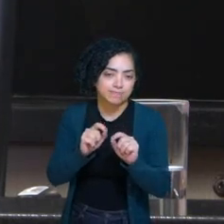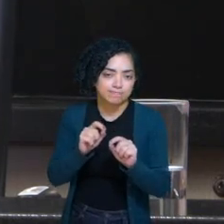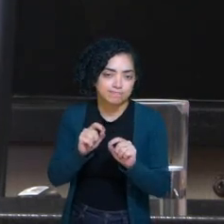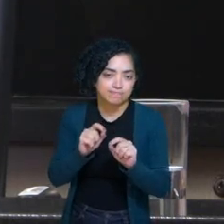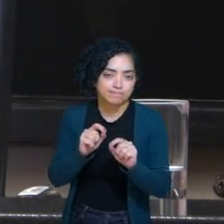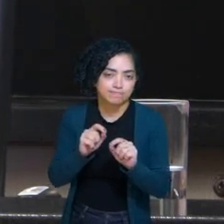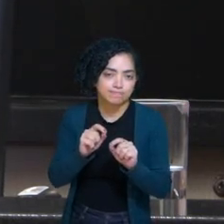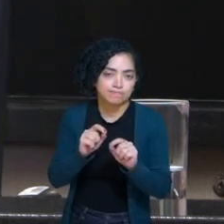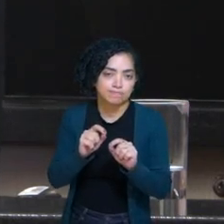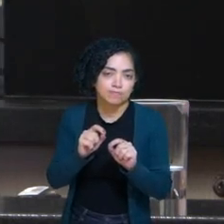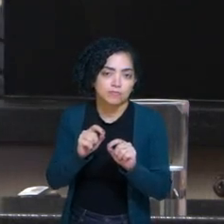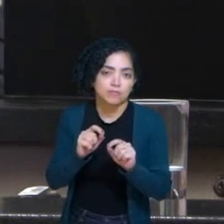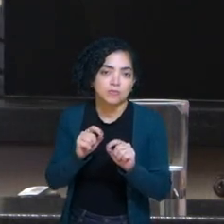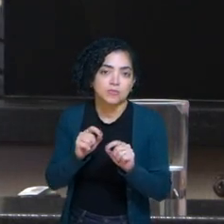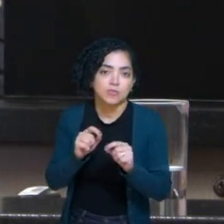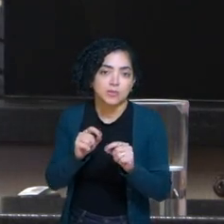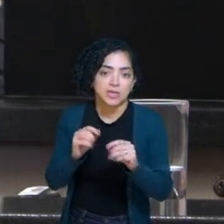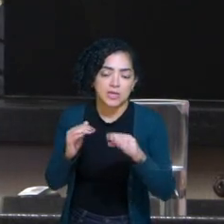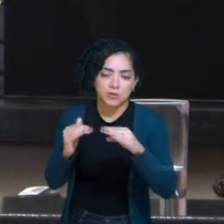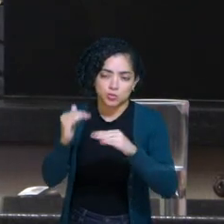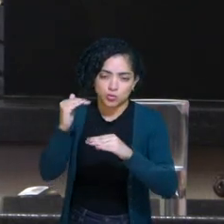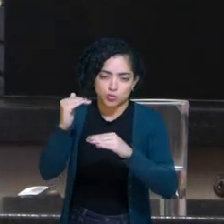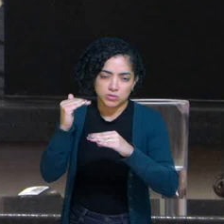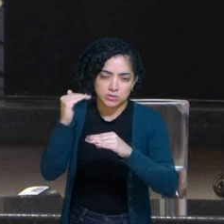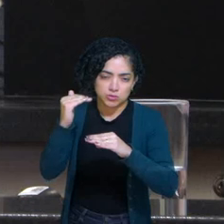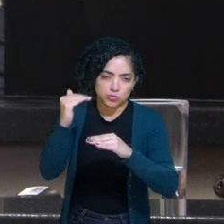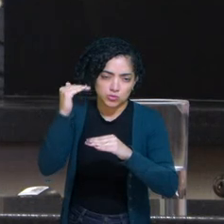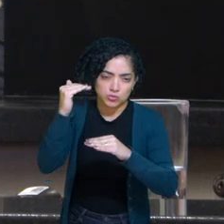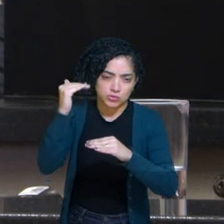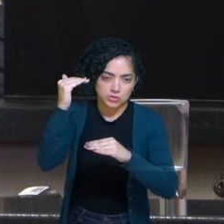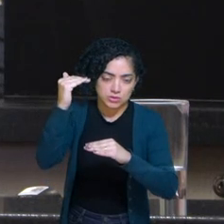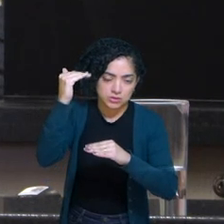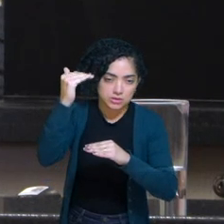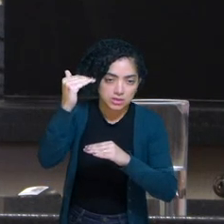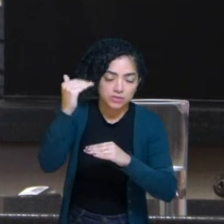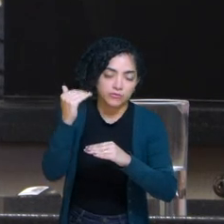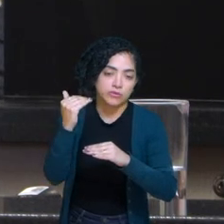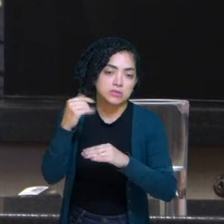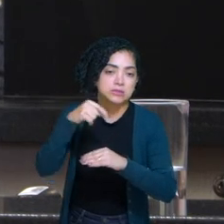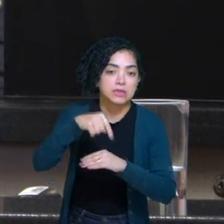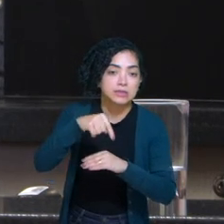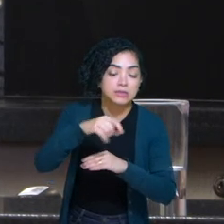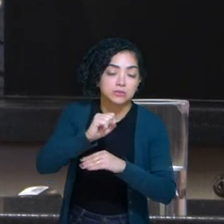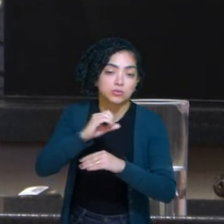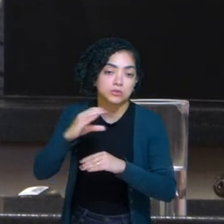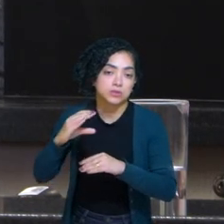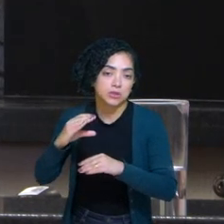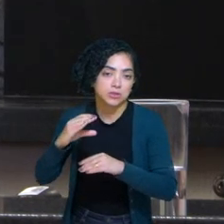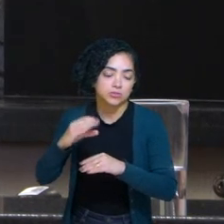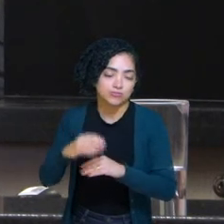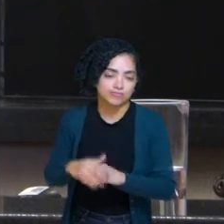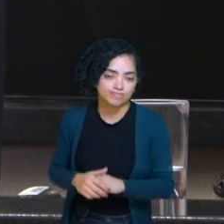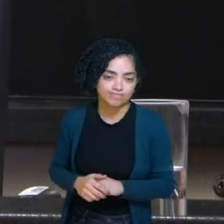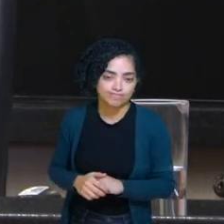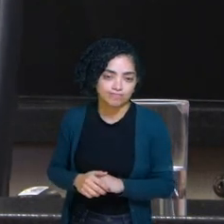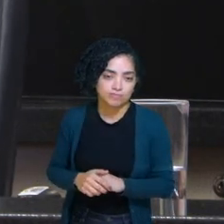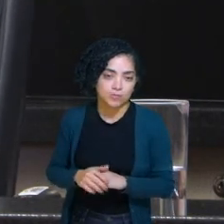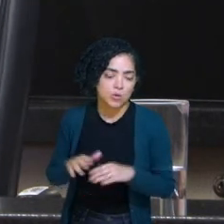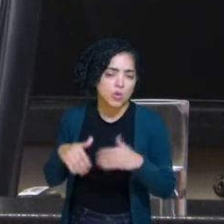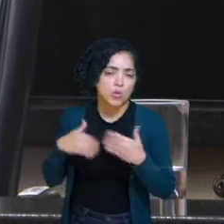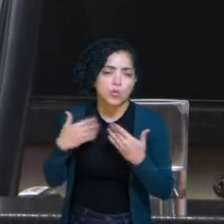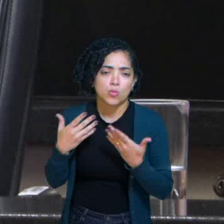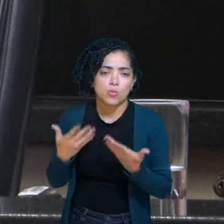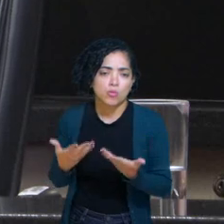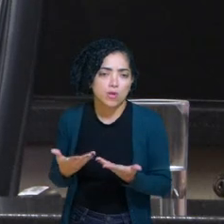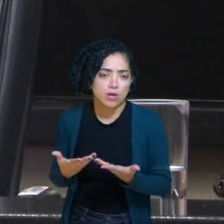compactação dos níveis da carreira docente do Estado de Santa Catarina Qual o efeito